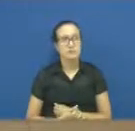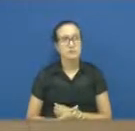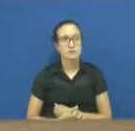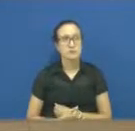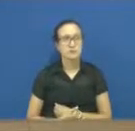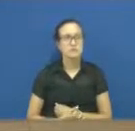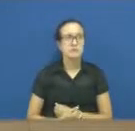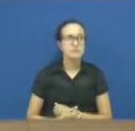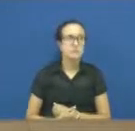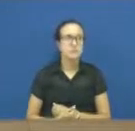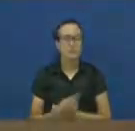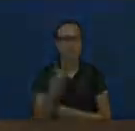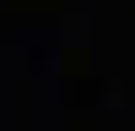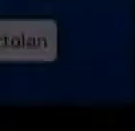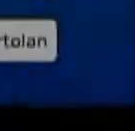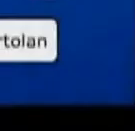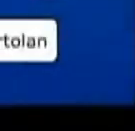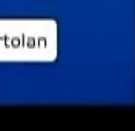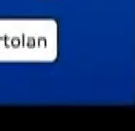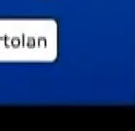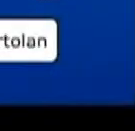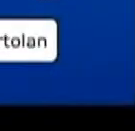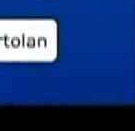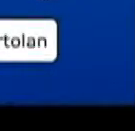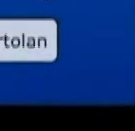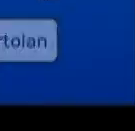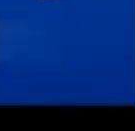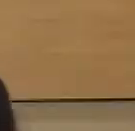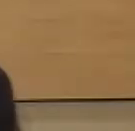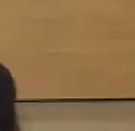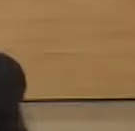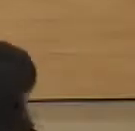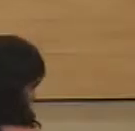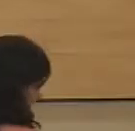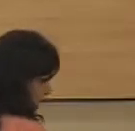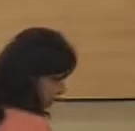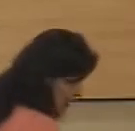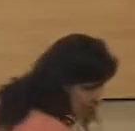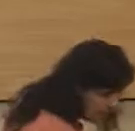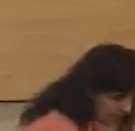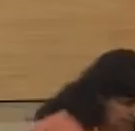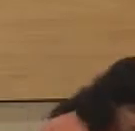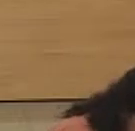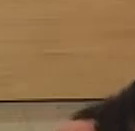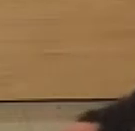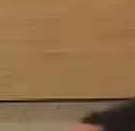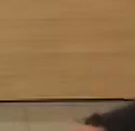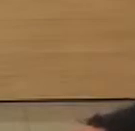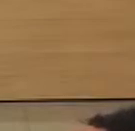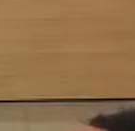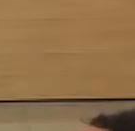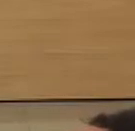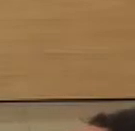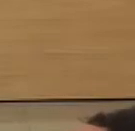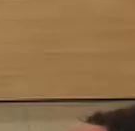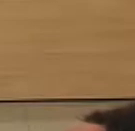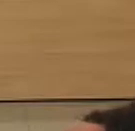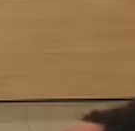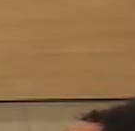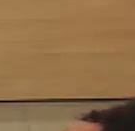Os trabalhos estão suspensos por 1 minuto. No plenário, os trabalhos Vitória estão Bortolã. reabertos. Exatamente, senhores. A emenda do pastor Newton ao projeto do item